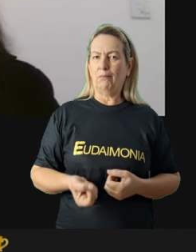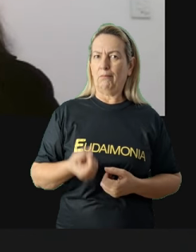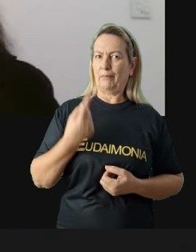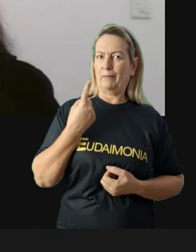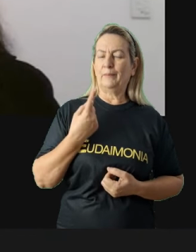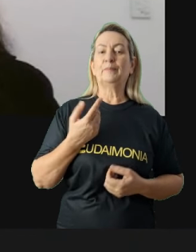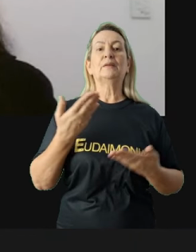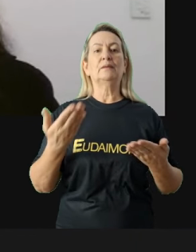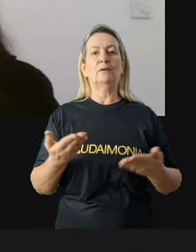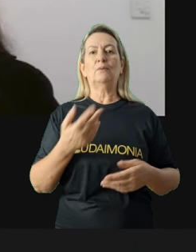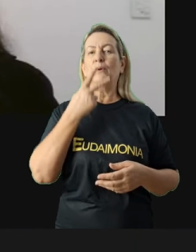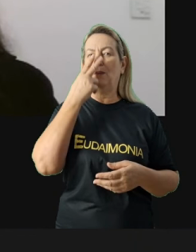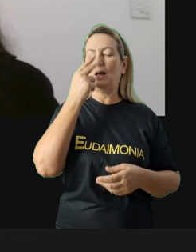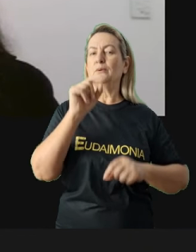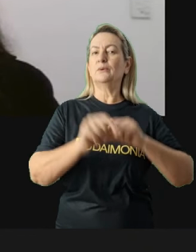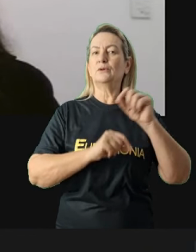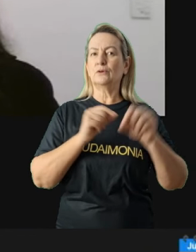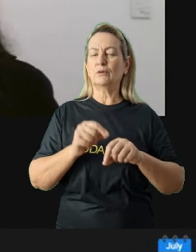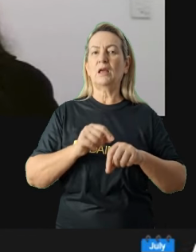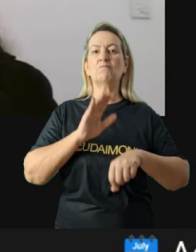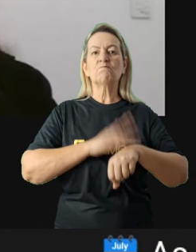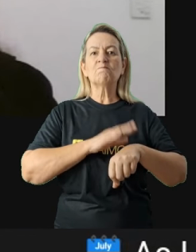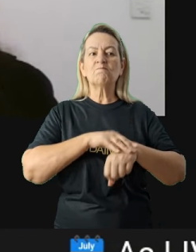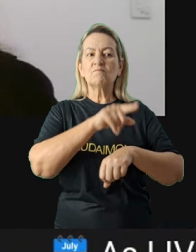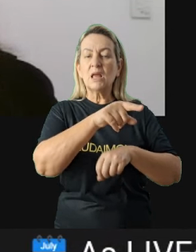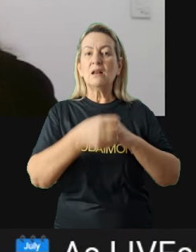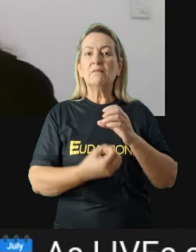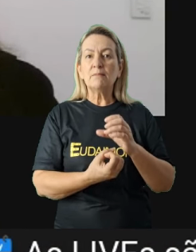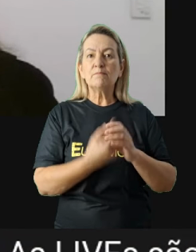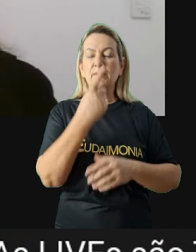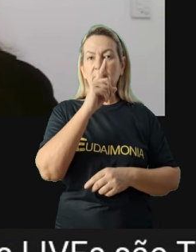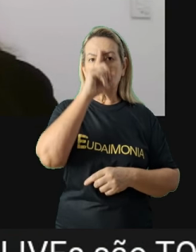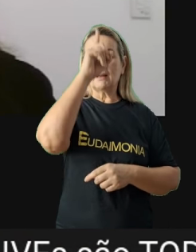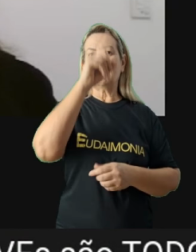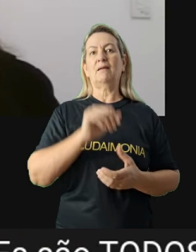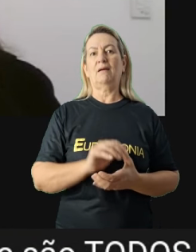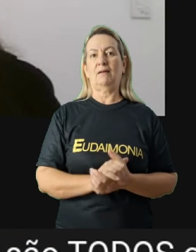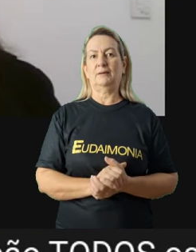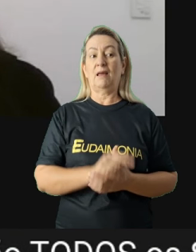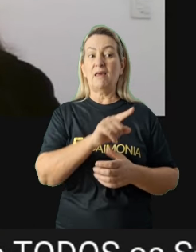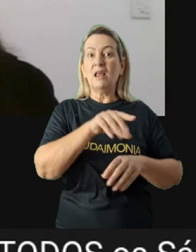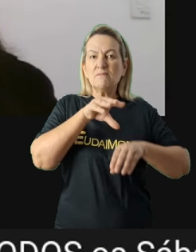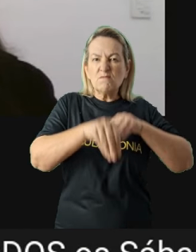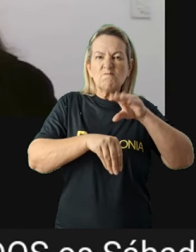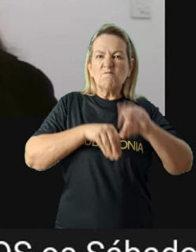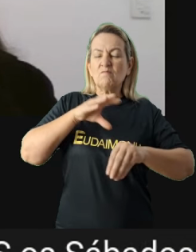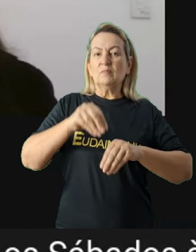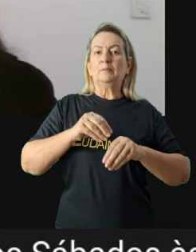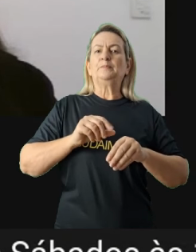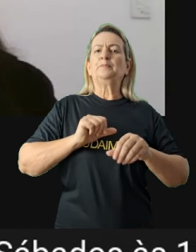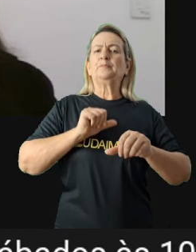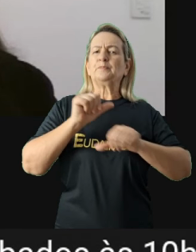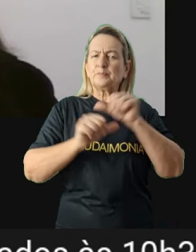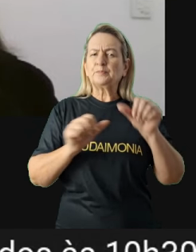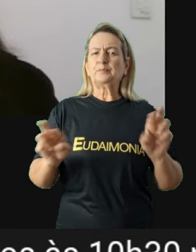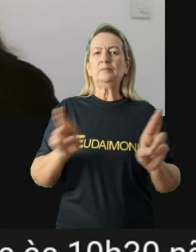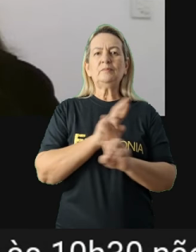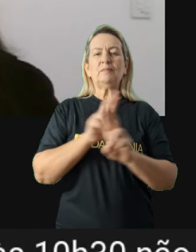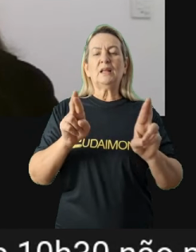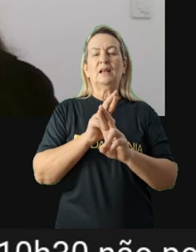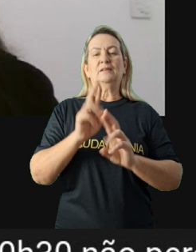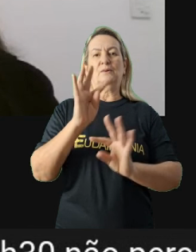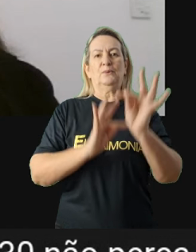igual. Então, acho que a gente tem que criar o fazer, mão na massa. Né? E aí a gente vai ter que mudar